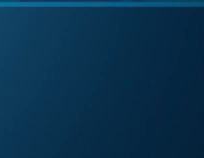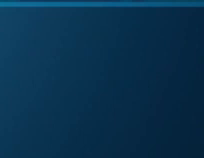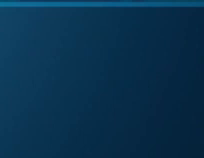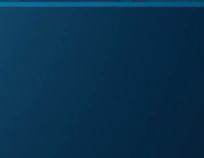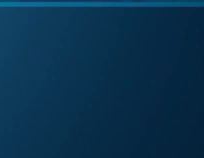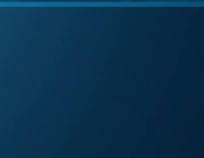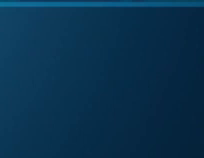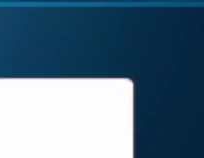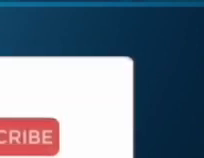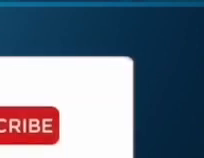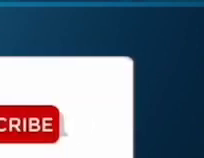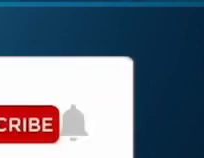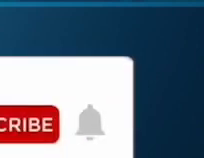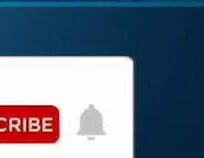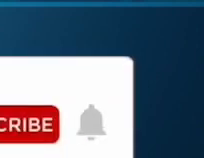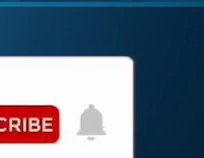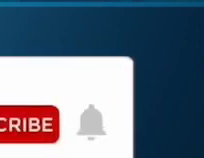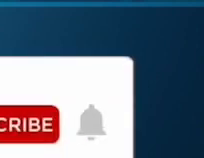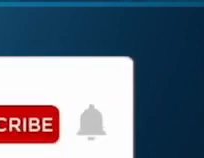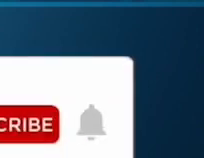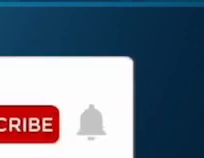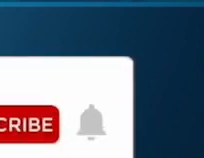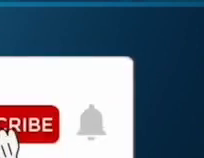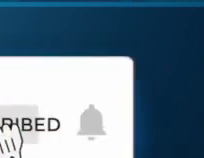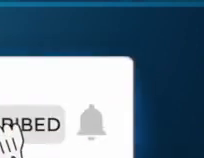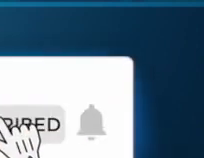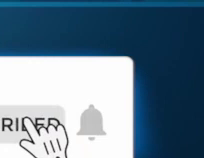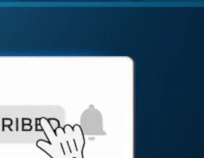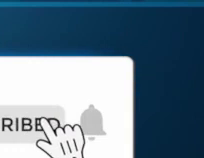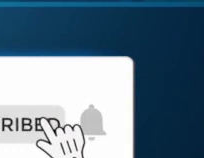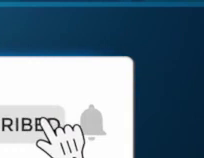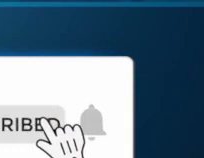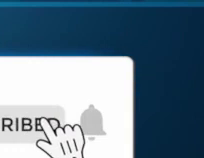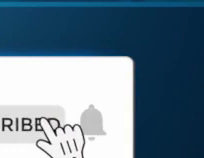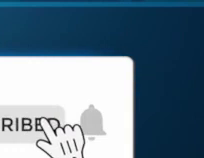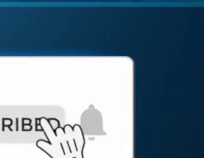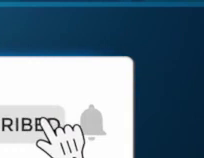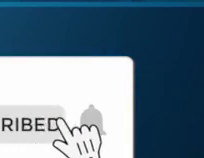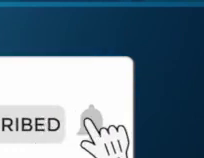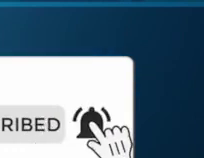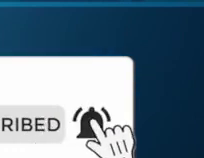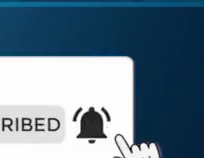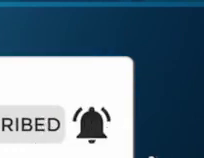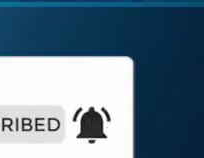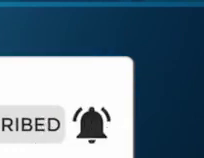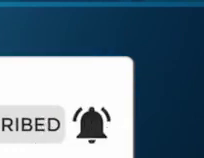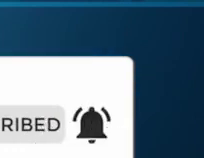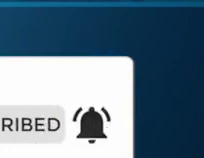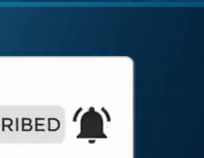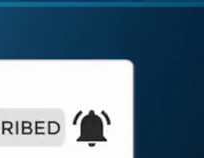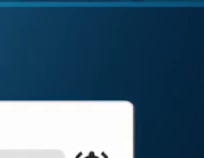Atuhetan informação factuais não atuais, queta haluha, inscreva e ha canal RTL, hanehan